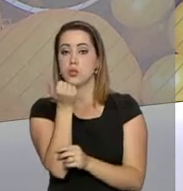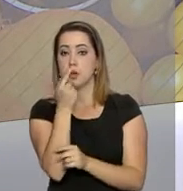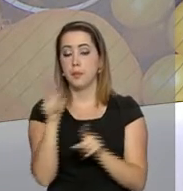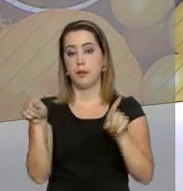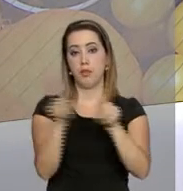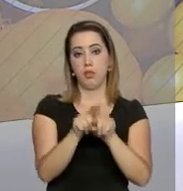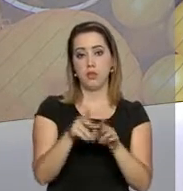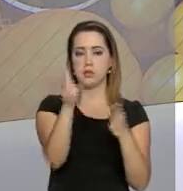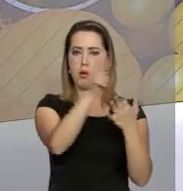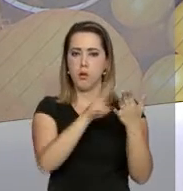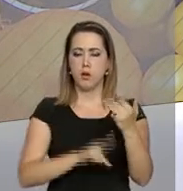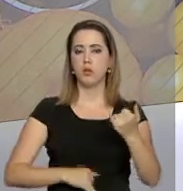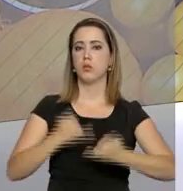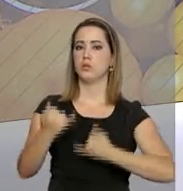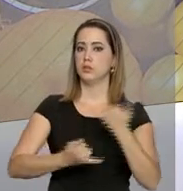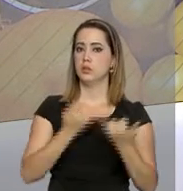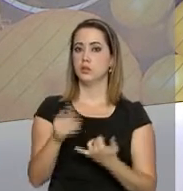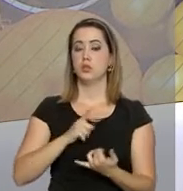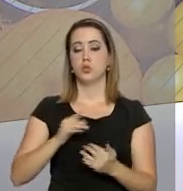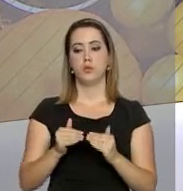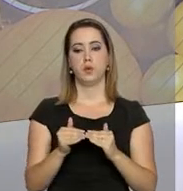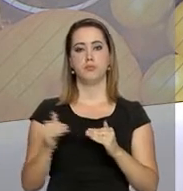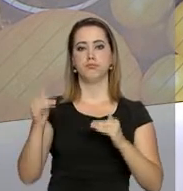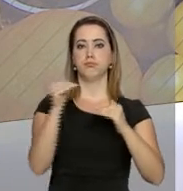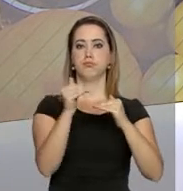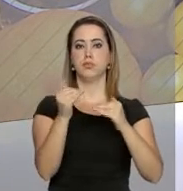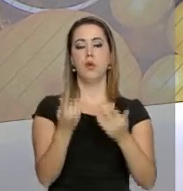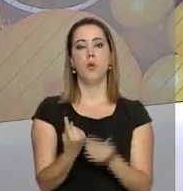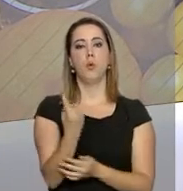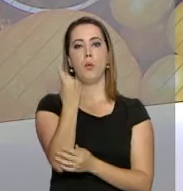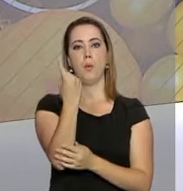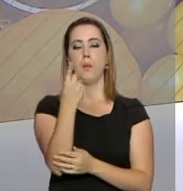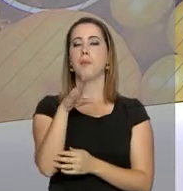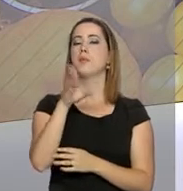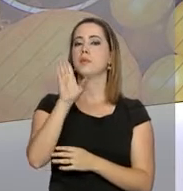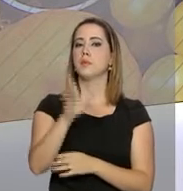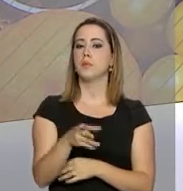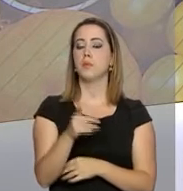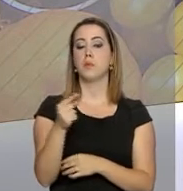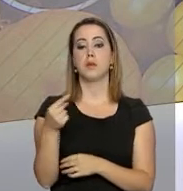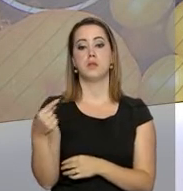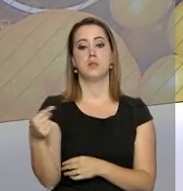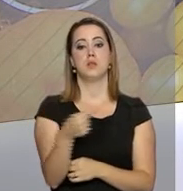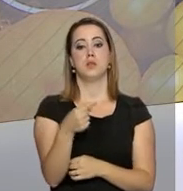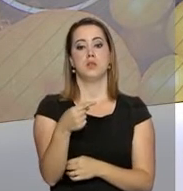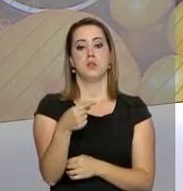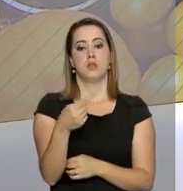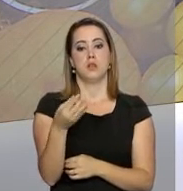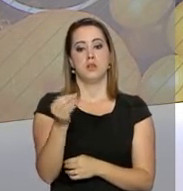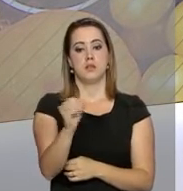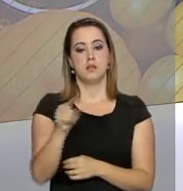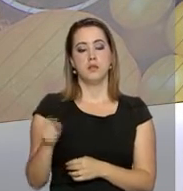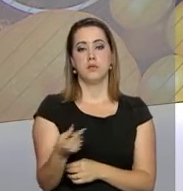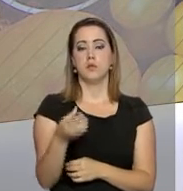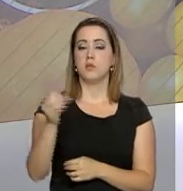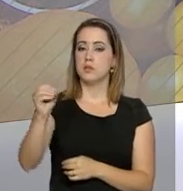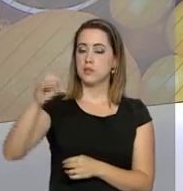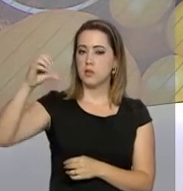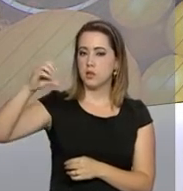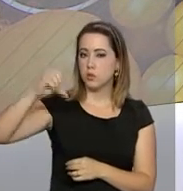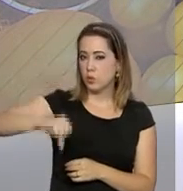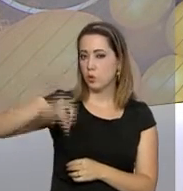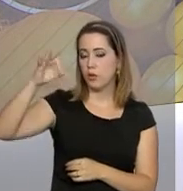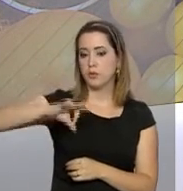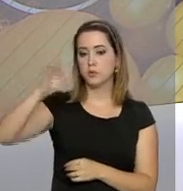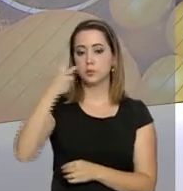leitura e recreação tiveram aumento o primeiro de menos 12% para 0,09 por cento como